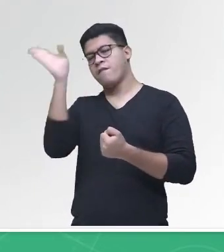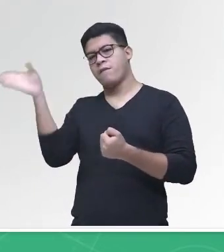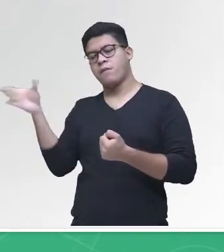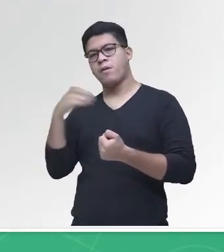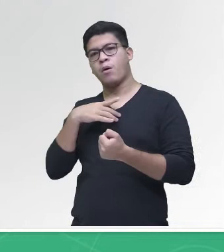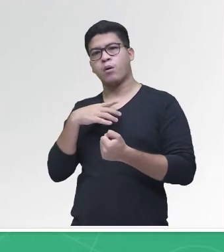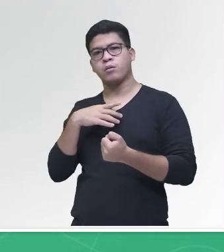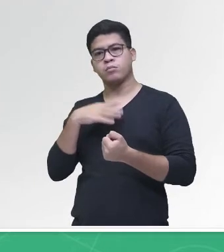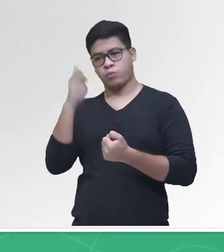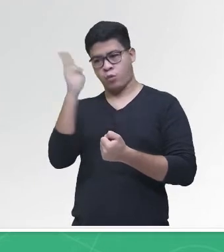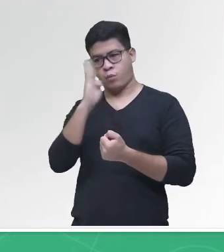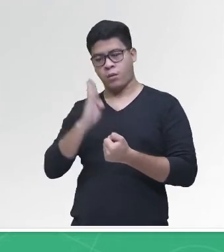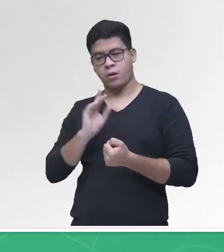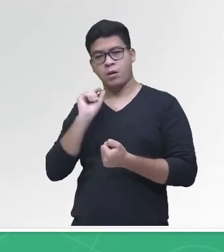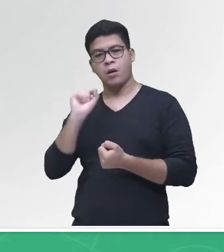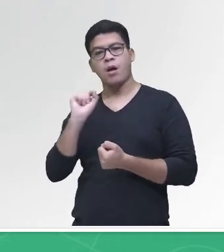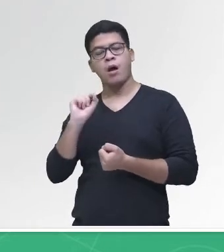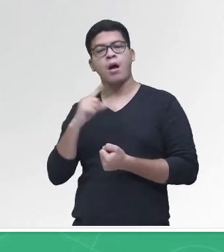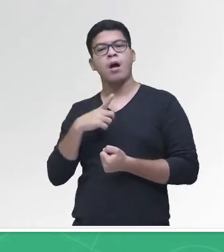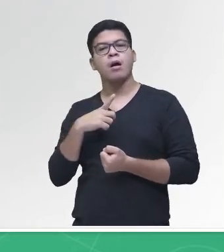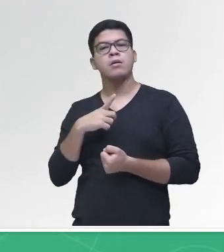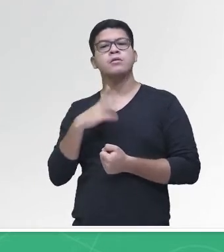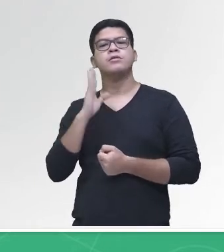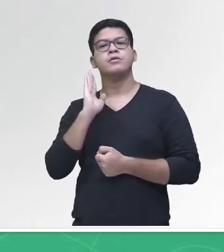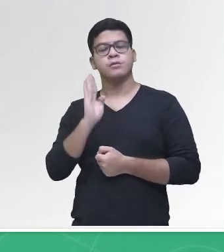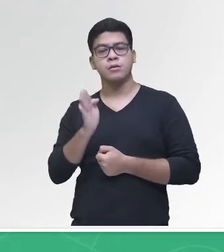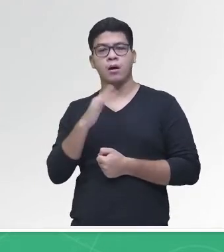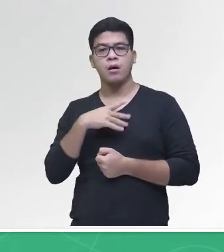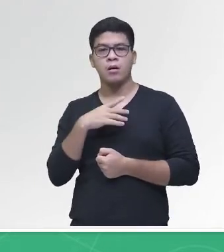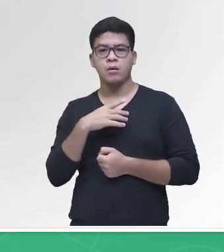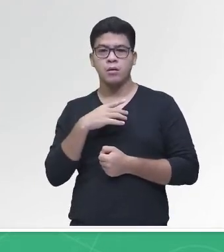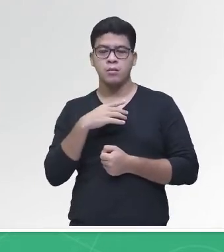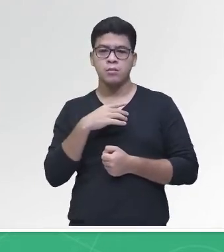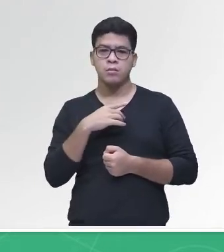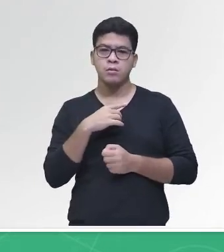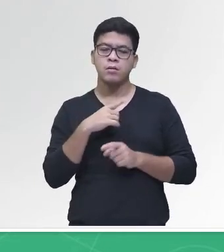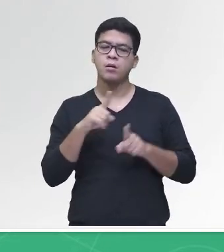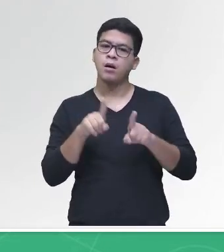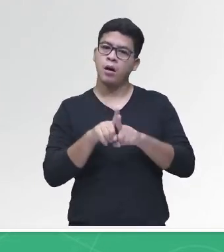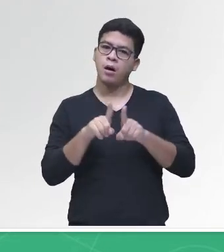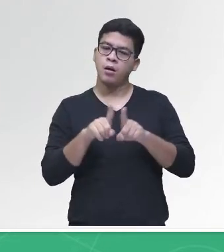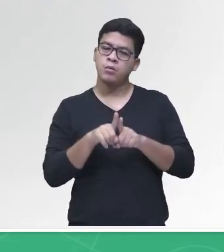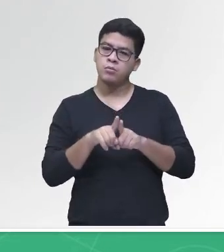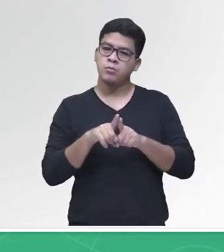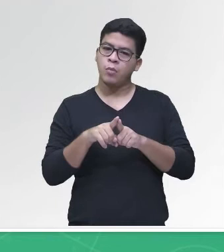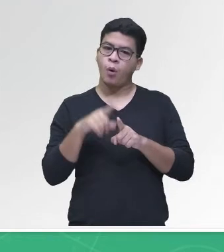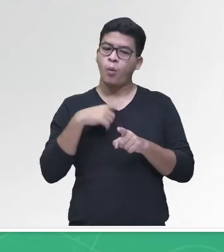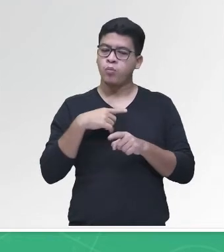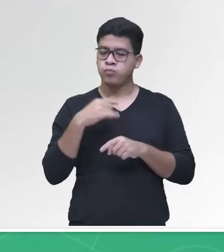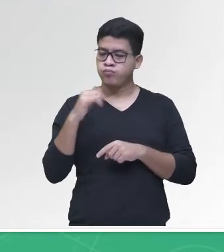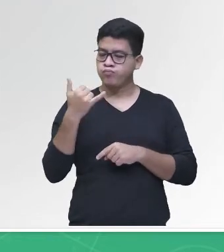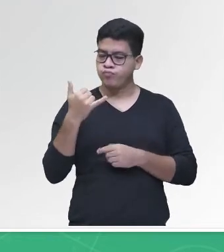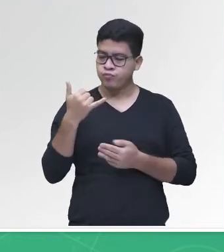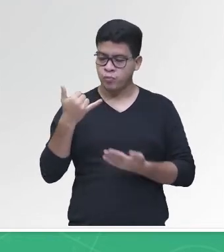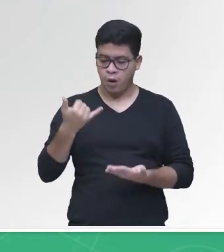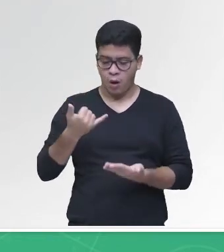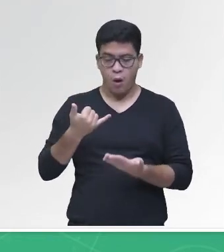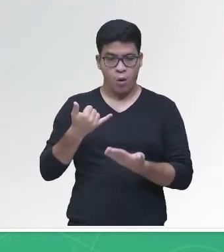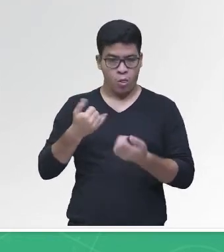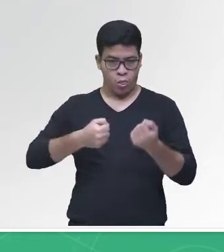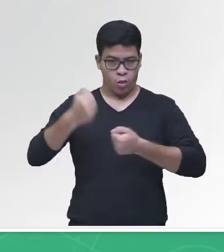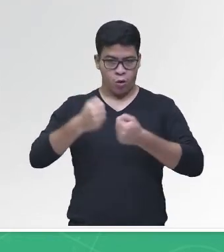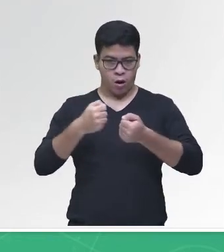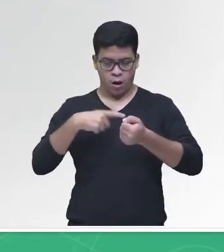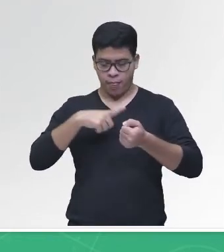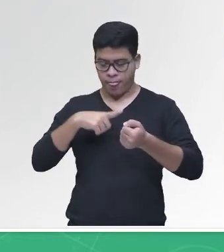estão utilizando esse processo por indução para carregar o celular nos carros. É por um processo de